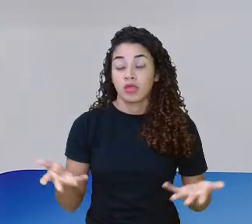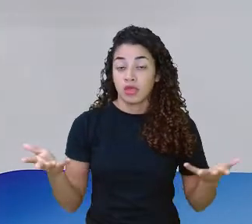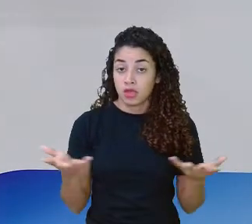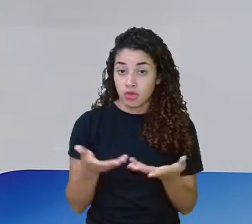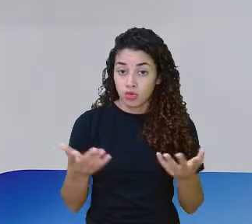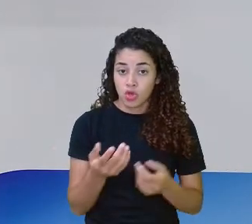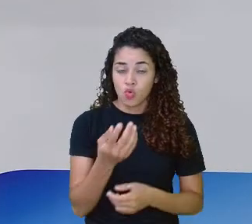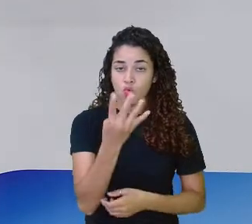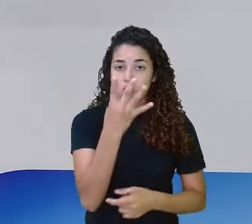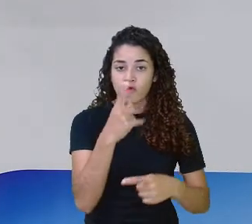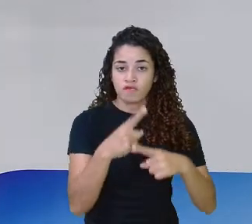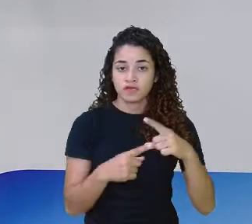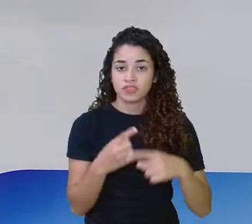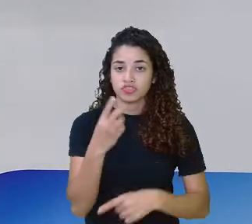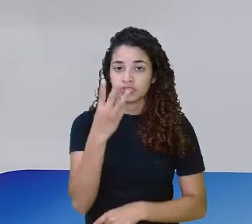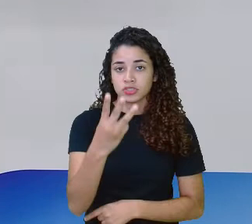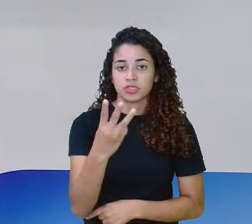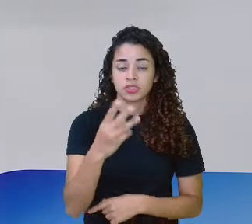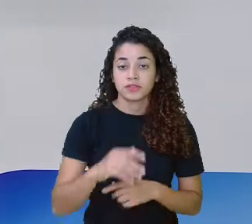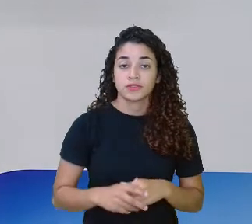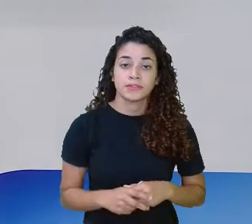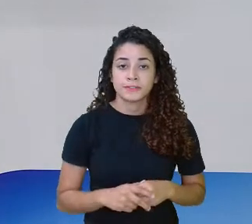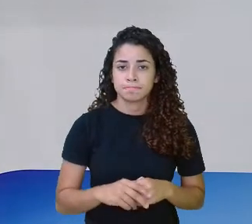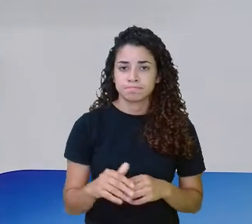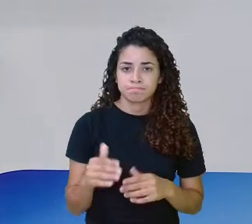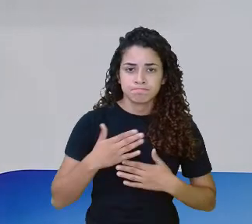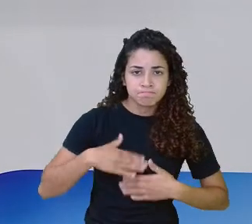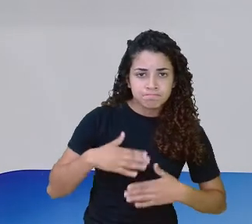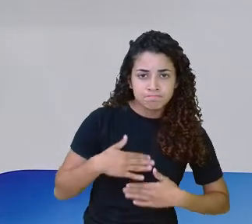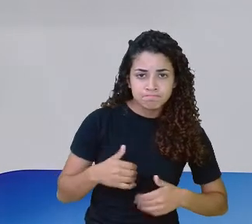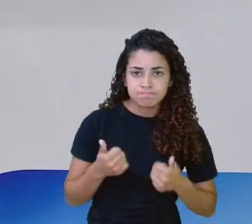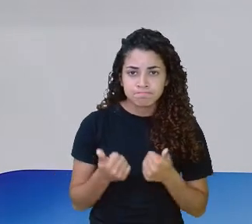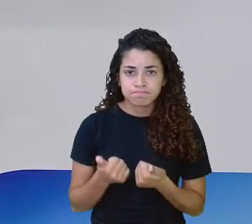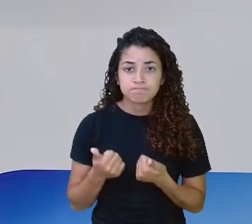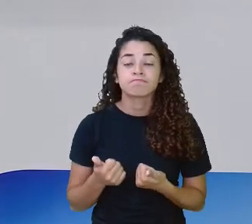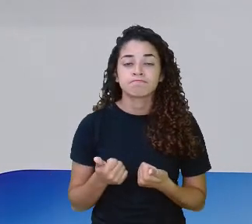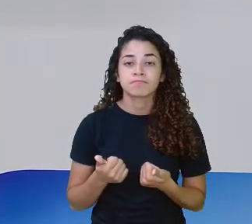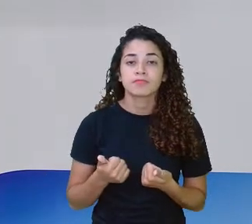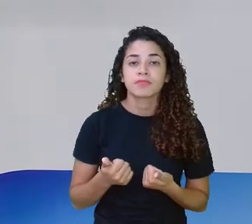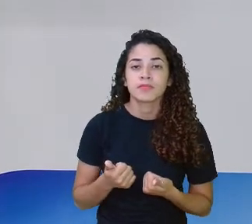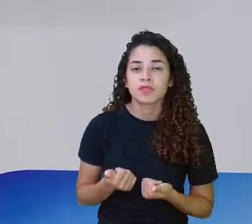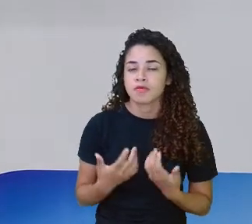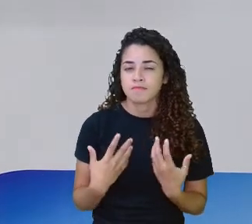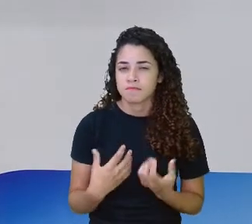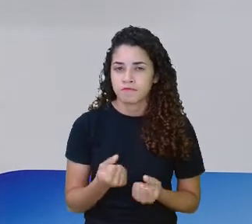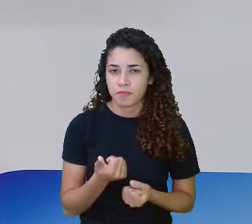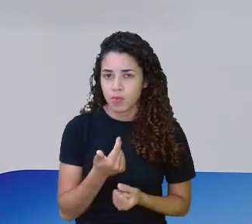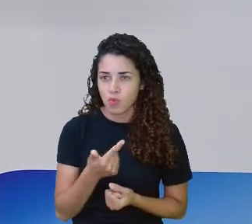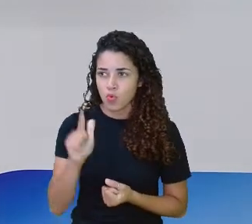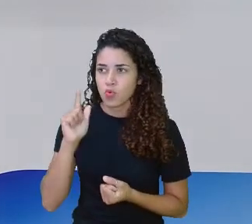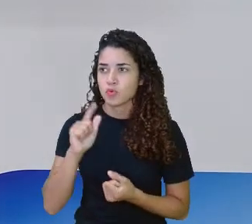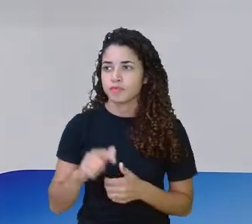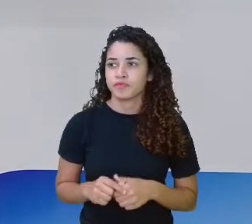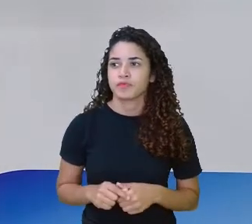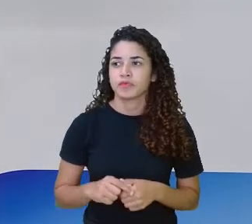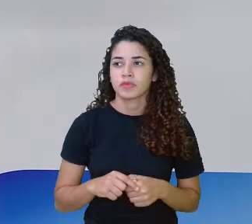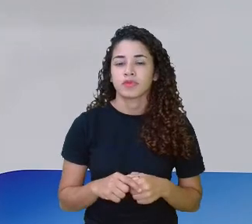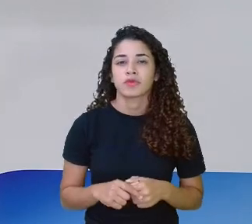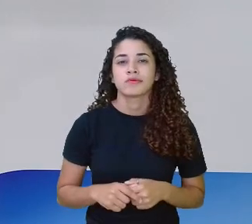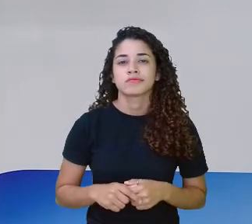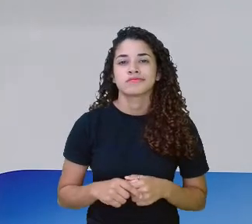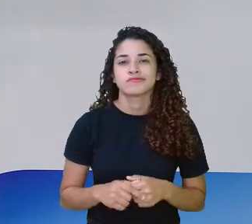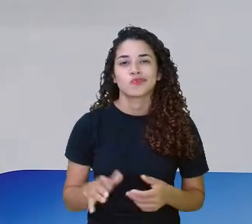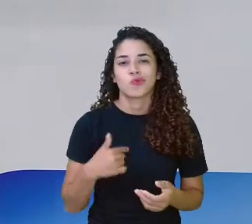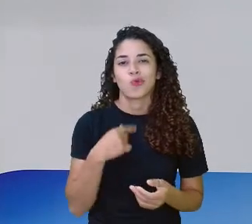seria 4 vezes. Tranquilo. Tranquilo até aí. Vamos para a próxima. Vou pular porque vocês sabem que eu